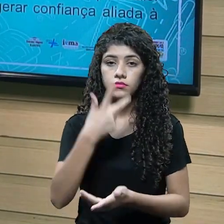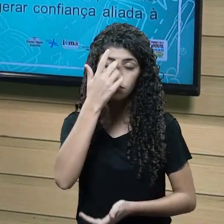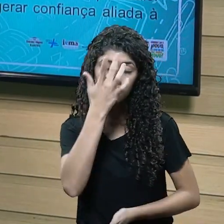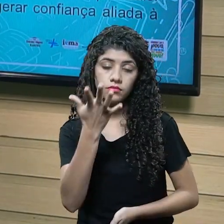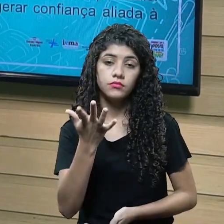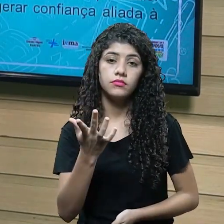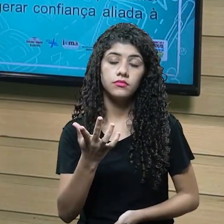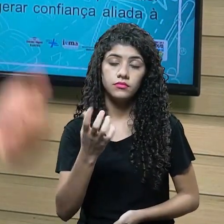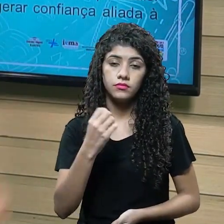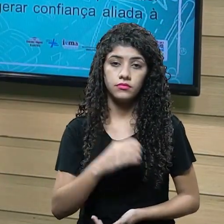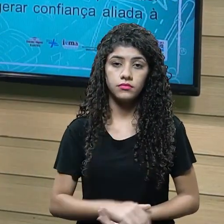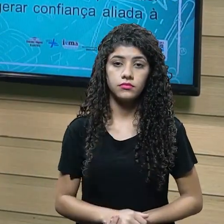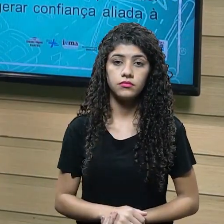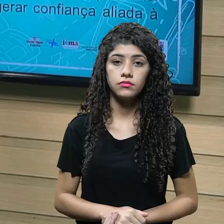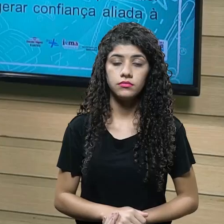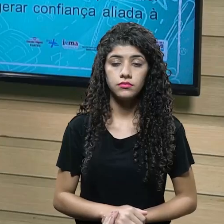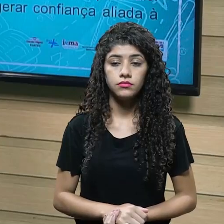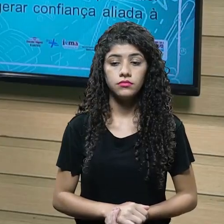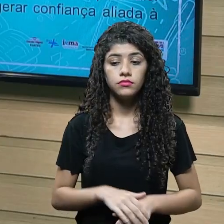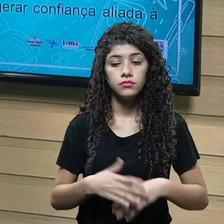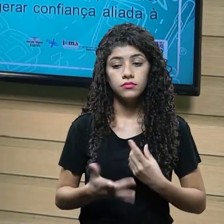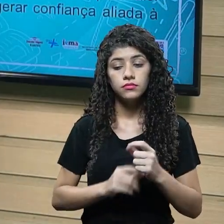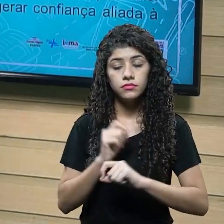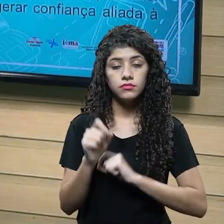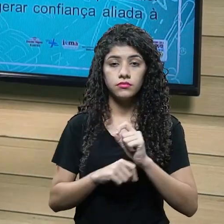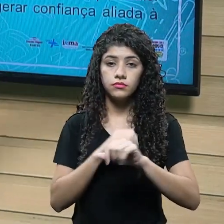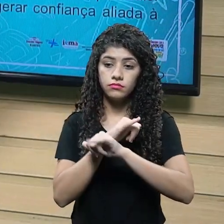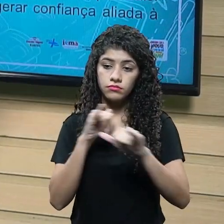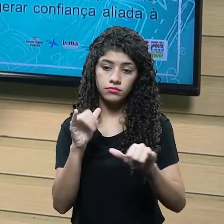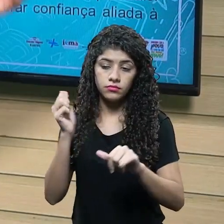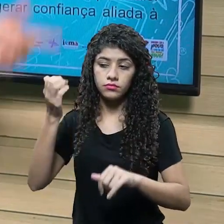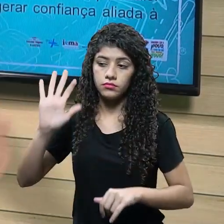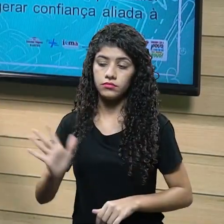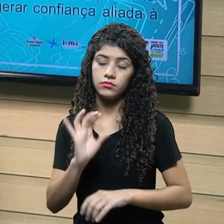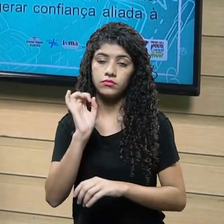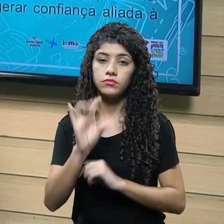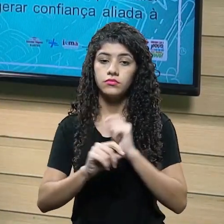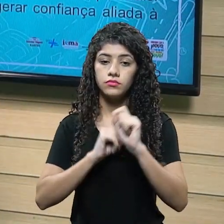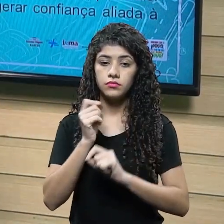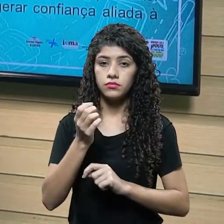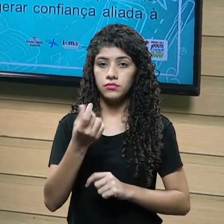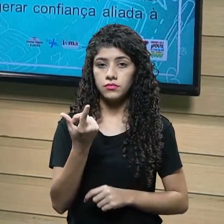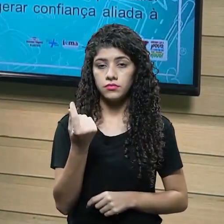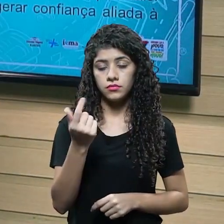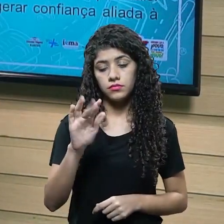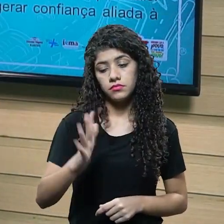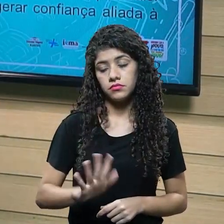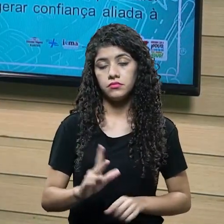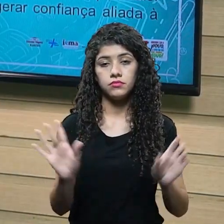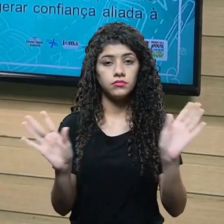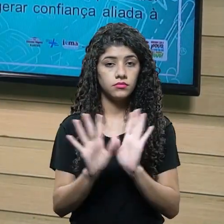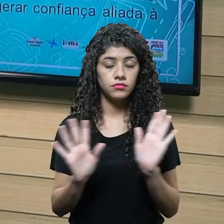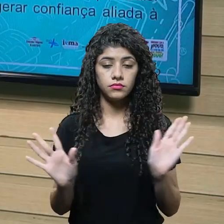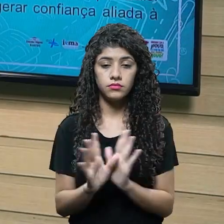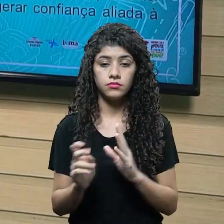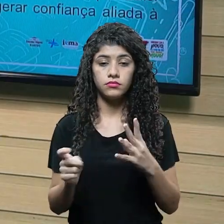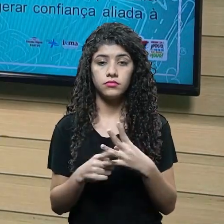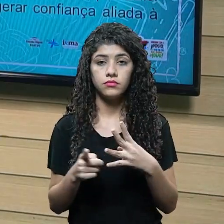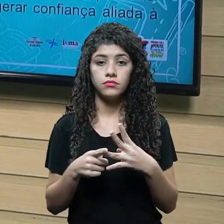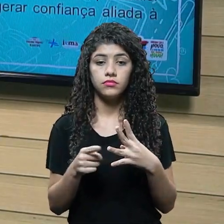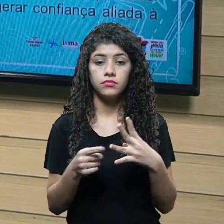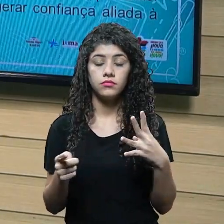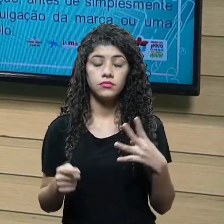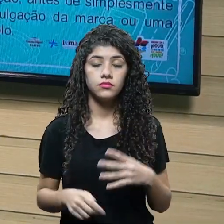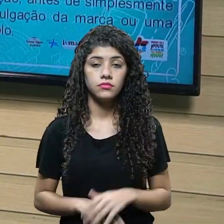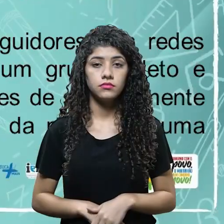daquele comerciante varejista. Então, isso tudo oferecer descontos, não é somente baixar o preço. Então, esse é o nosso terceiro ponto,